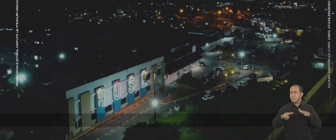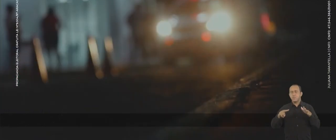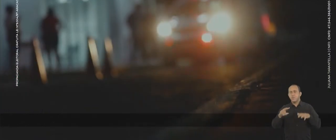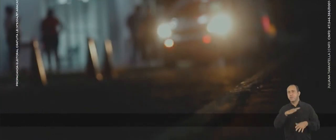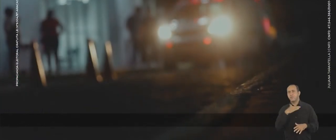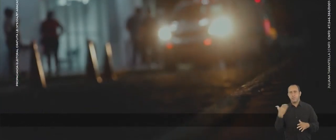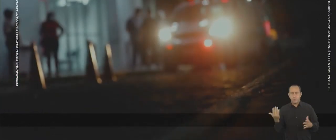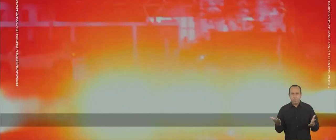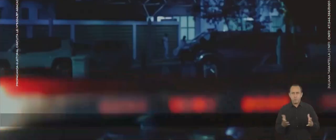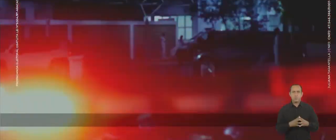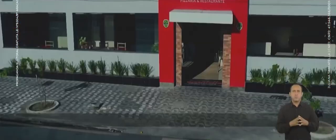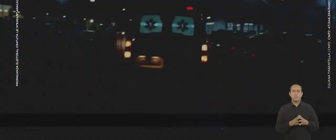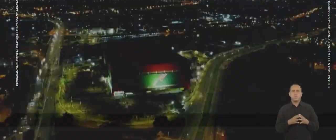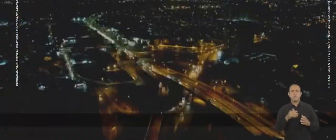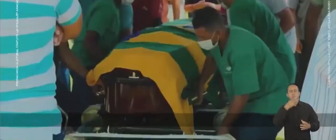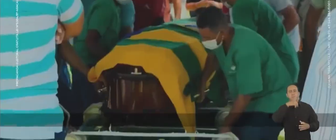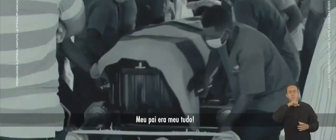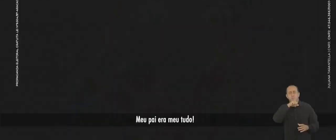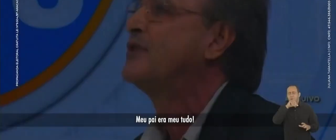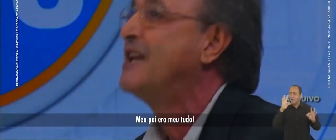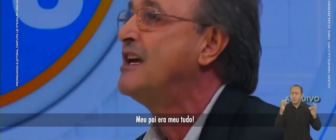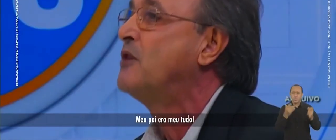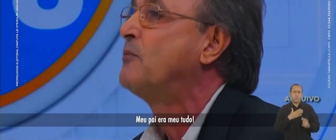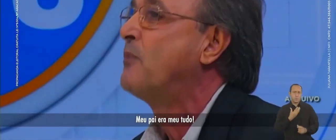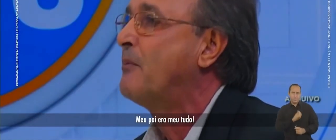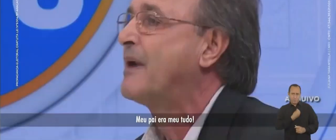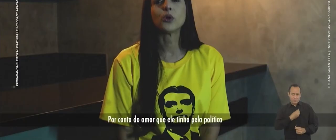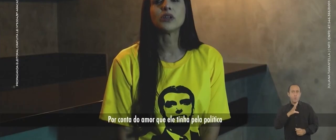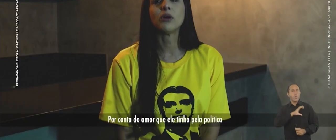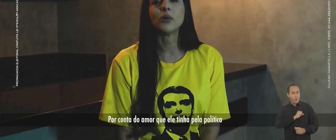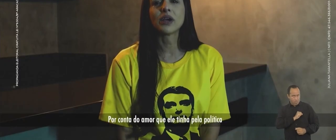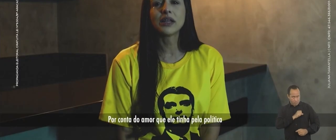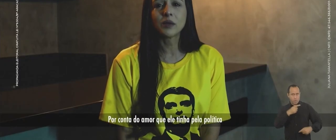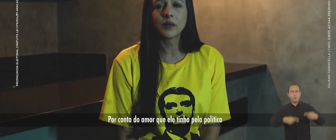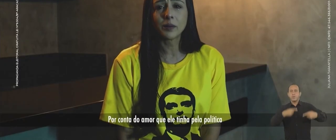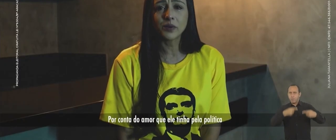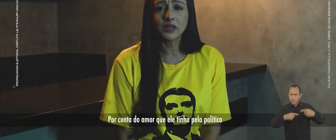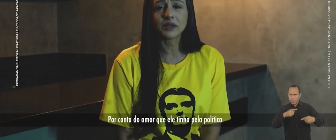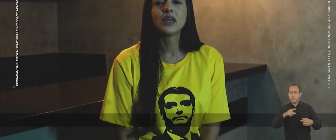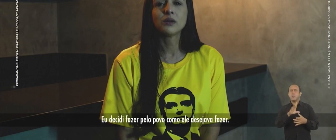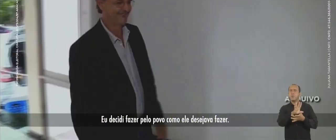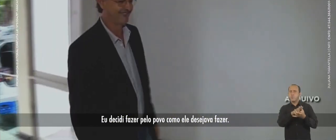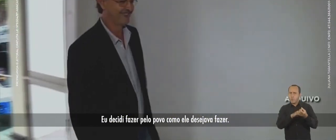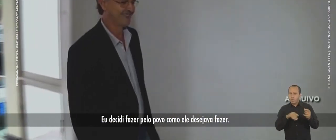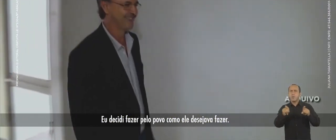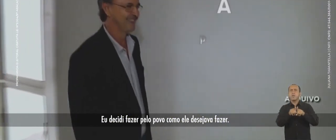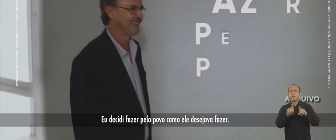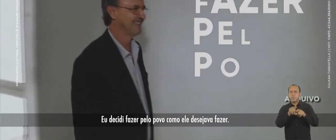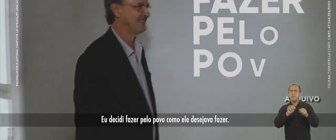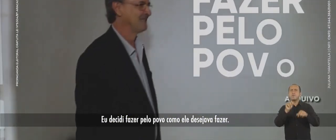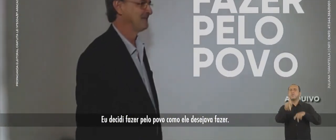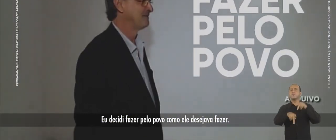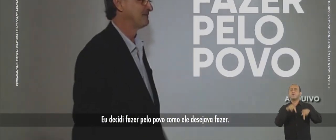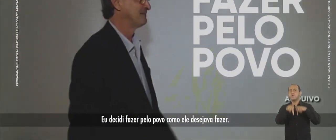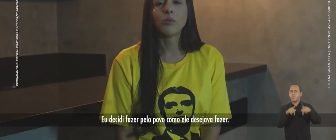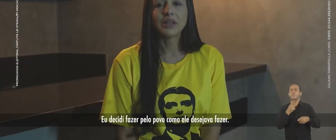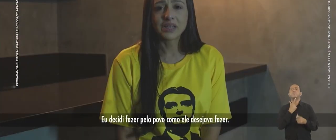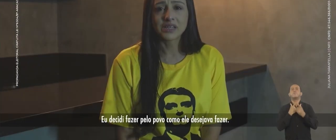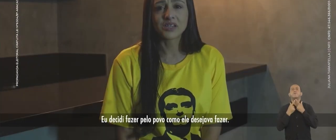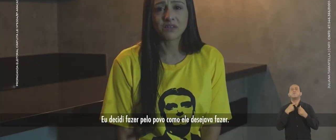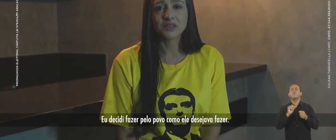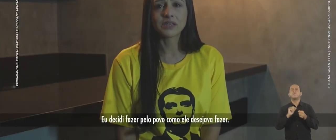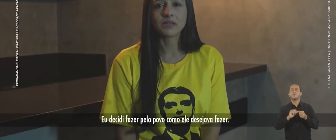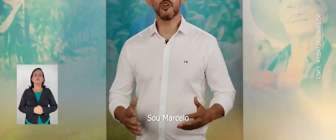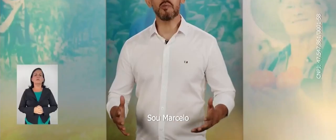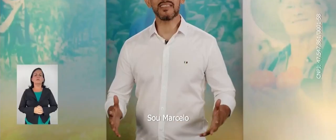Sabana marcou a morte. Meu pai era o meu tudo. Por conta do amor que ele tinha pela política. Que eu decidi fazer pelo povo como